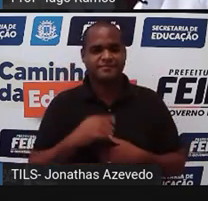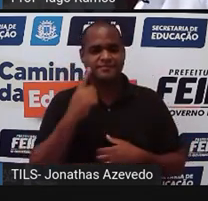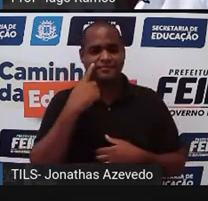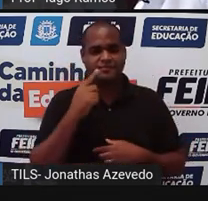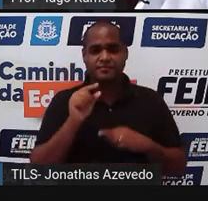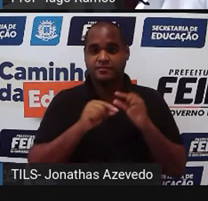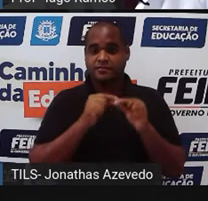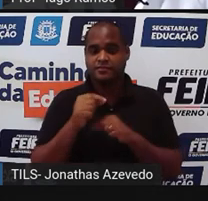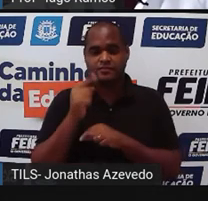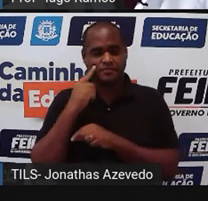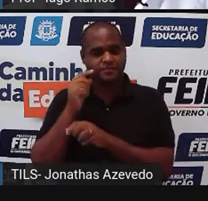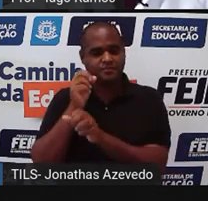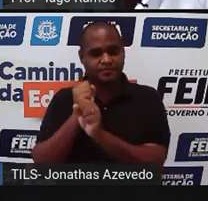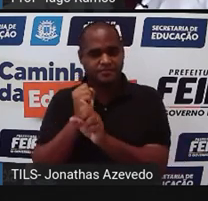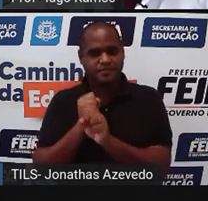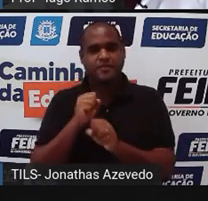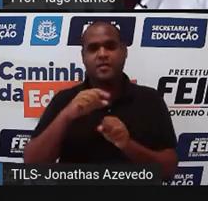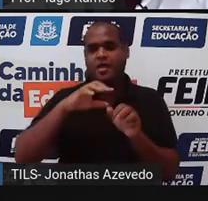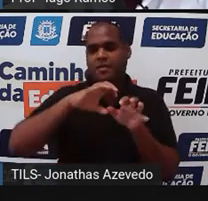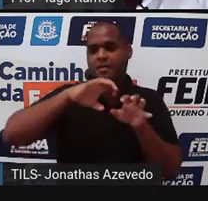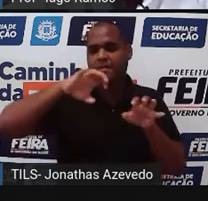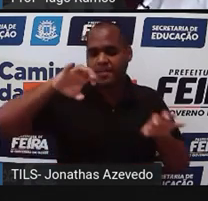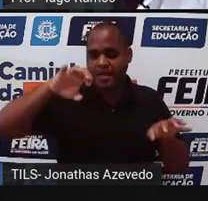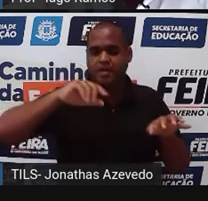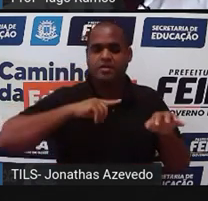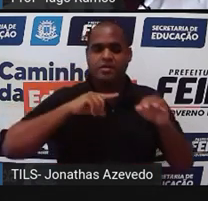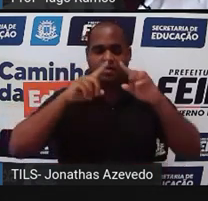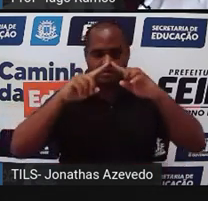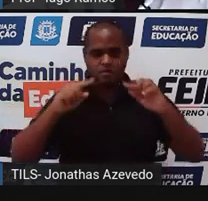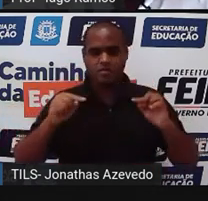um retângulo dividido em dois triângulos